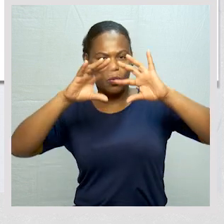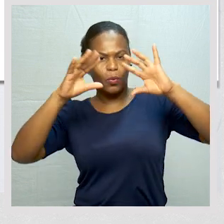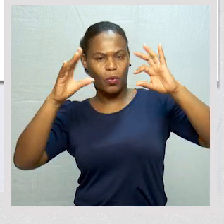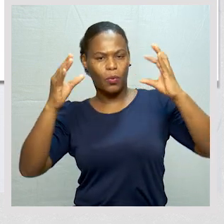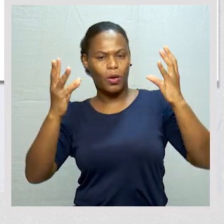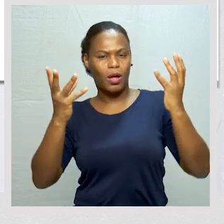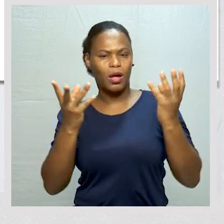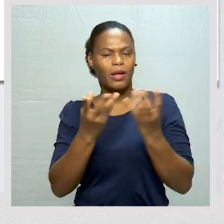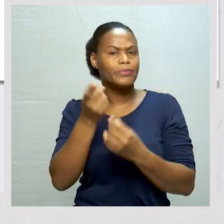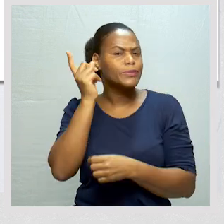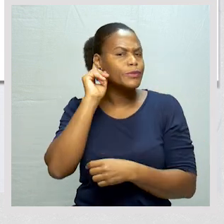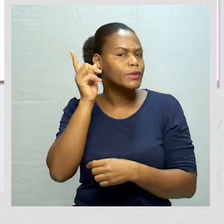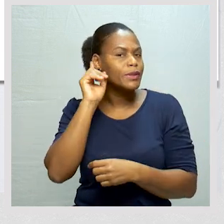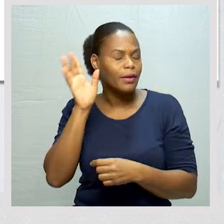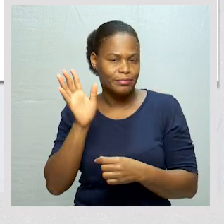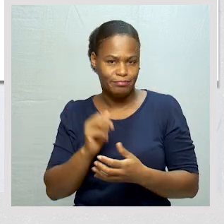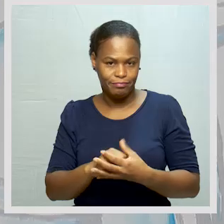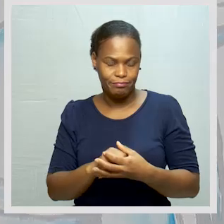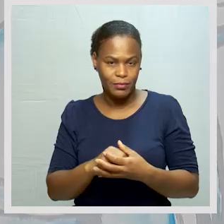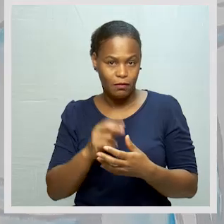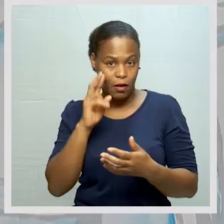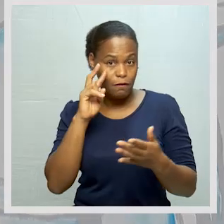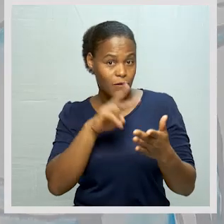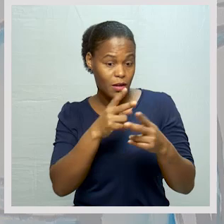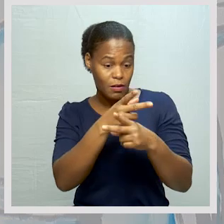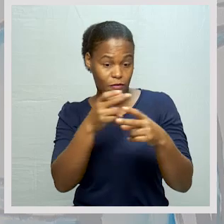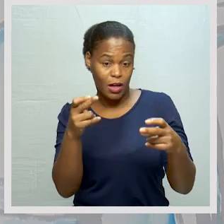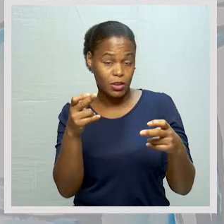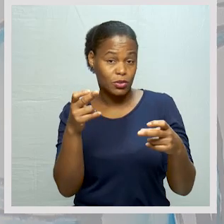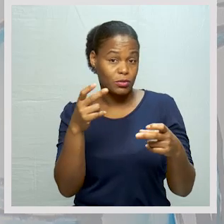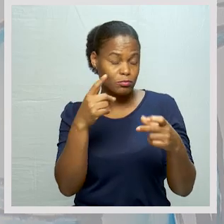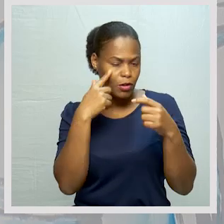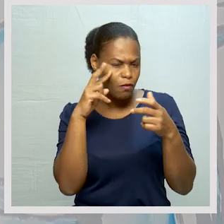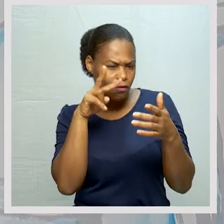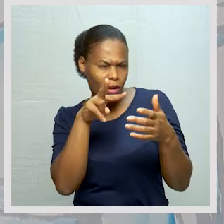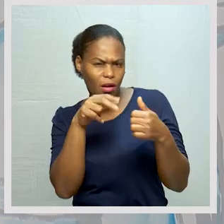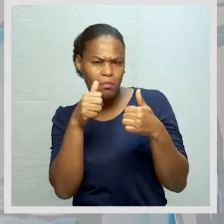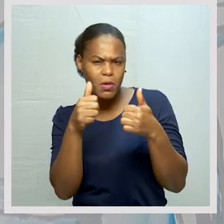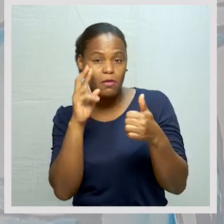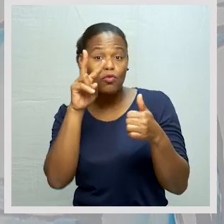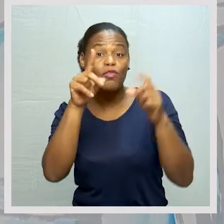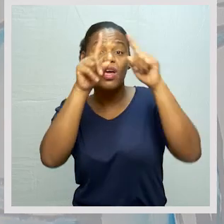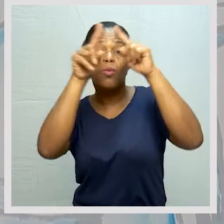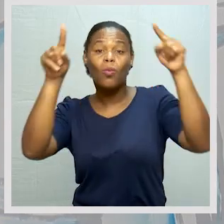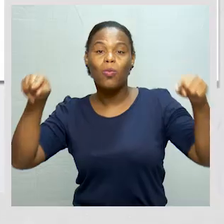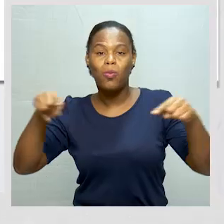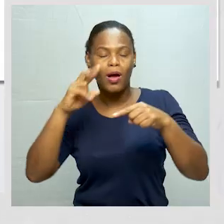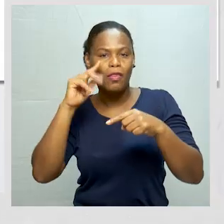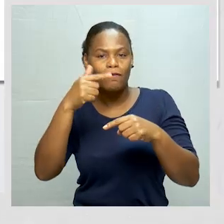natureza é importante. Muito bem. Observem bem as 2 frases. O que é que